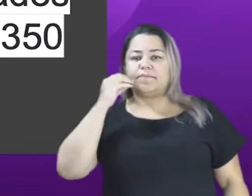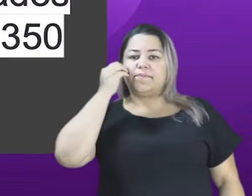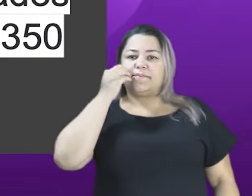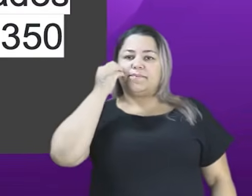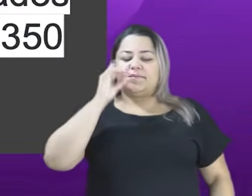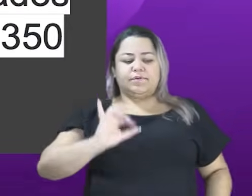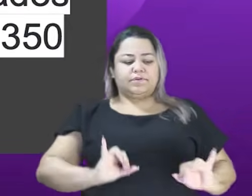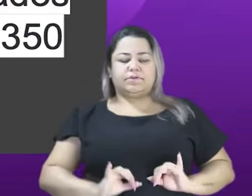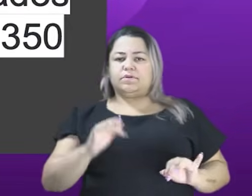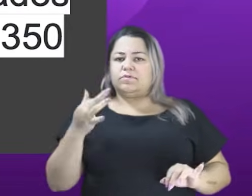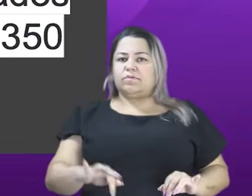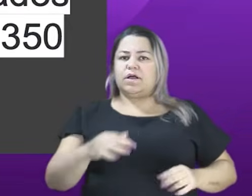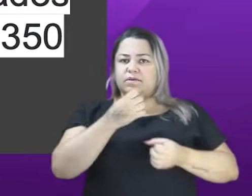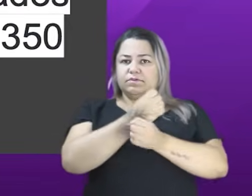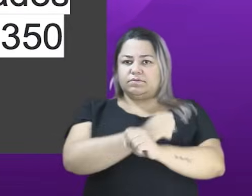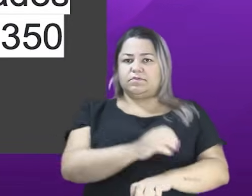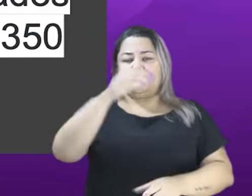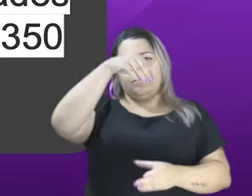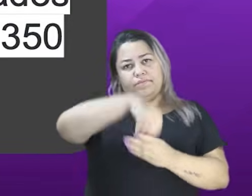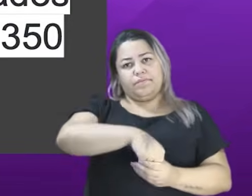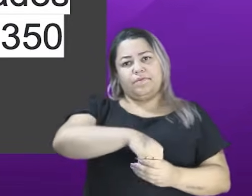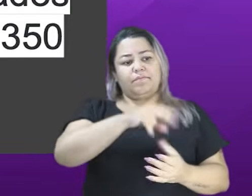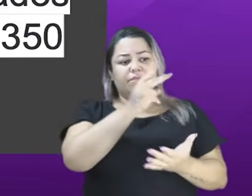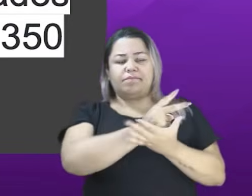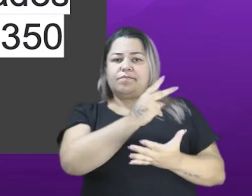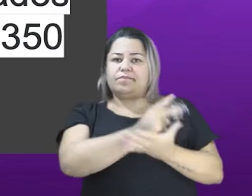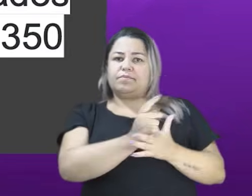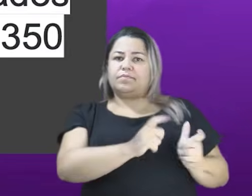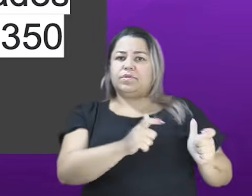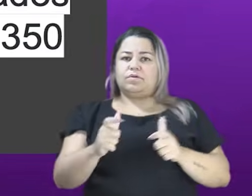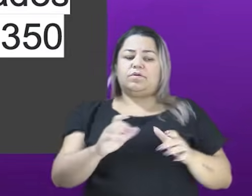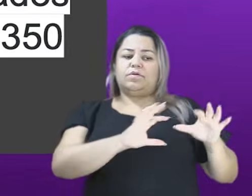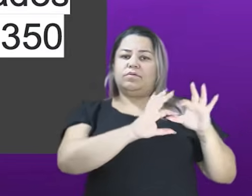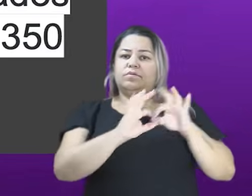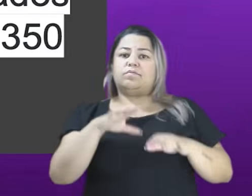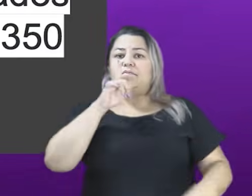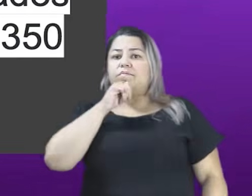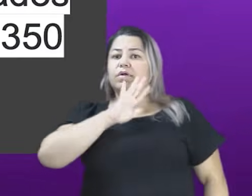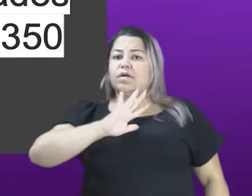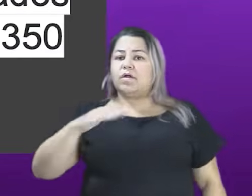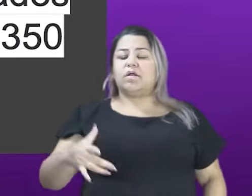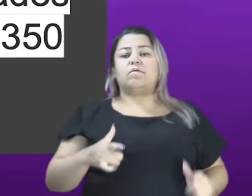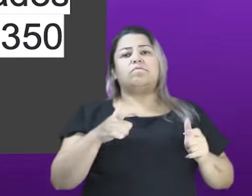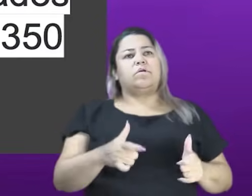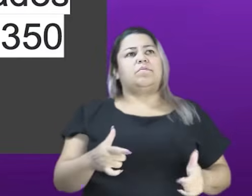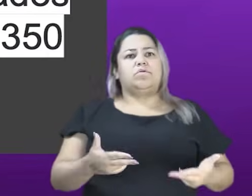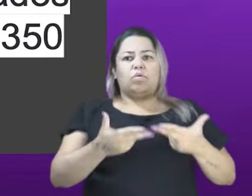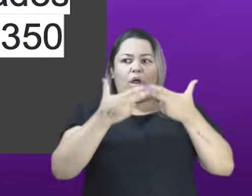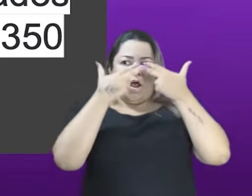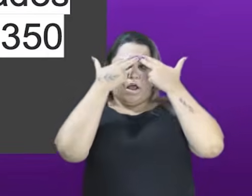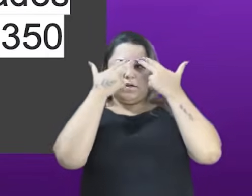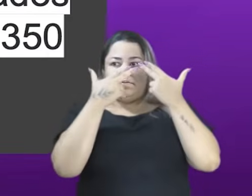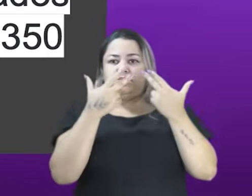muita dor que foi a escravidão dentro, né, nesse lugar do contexto do mar, torna o mar um lugar muito traumático, um lugar